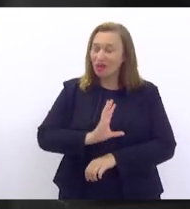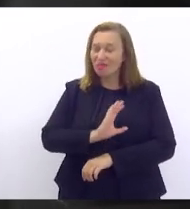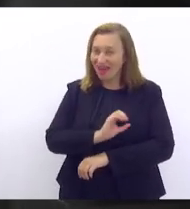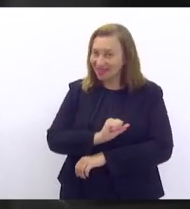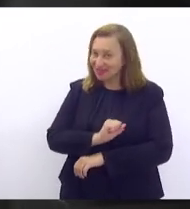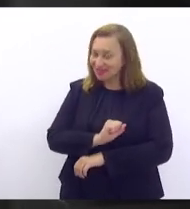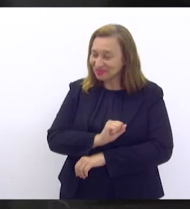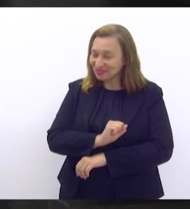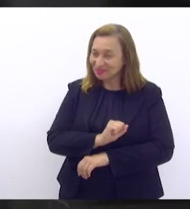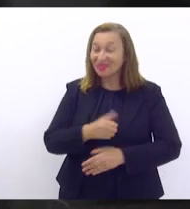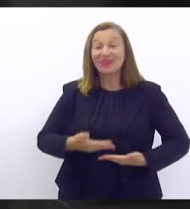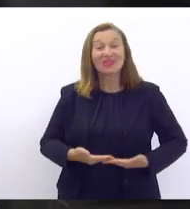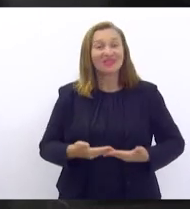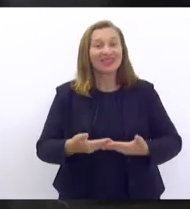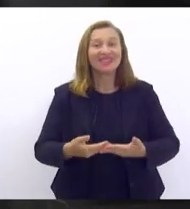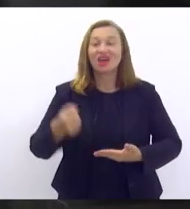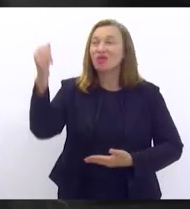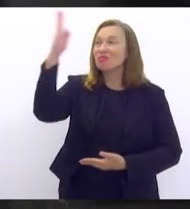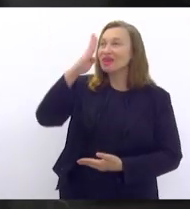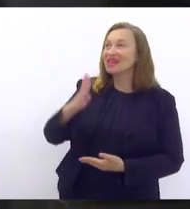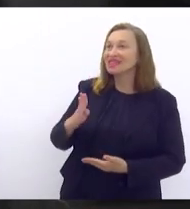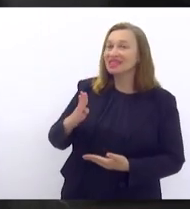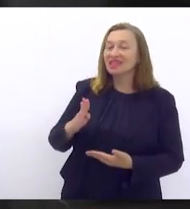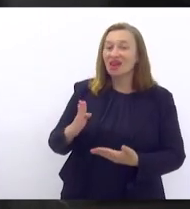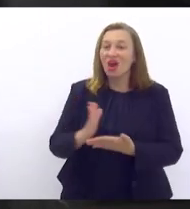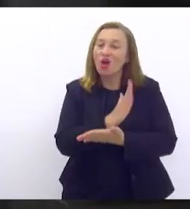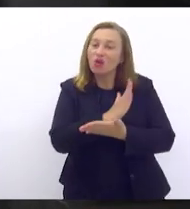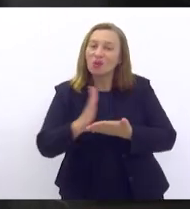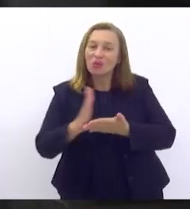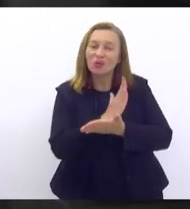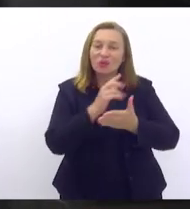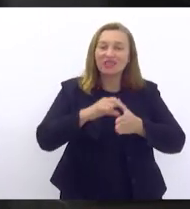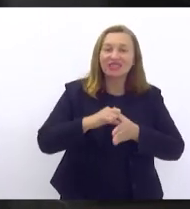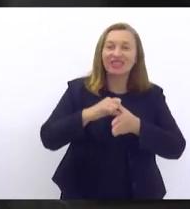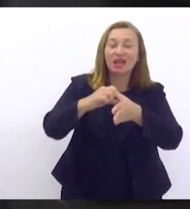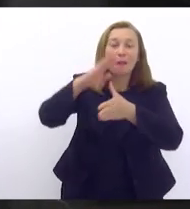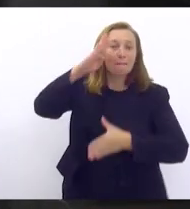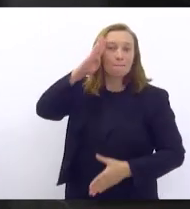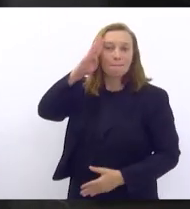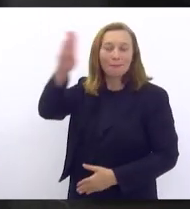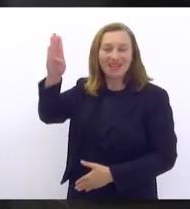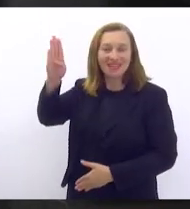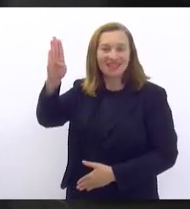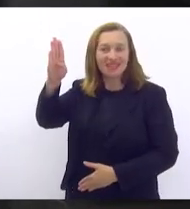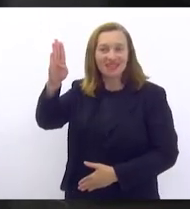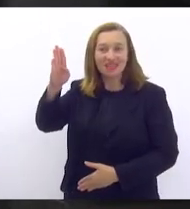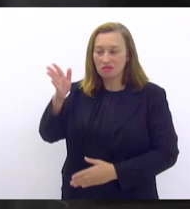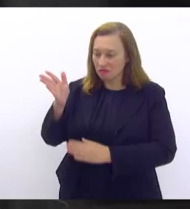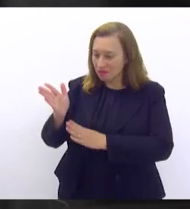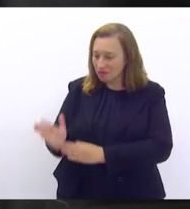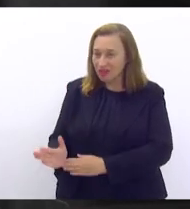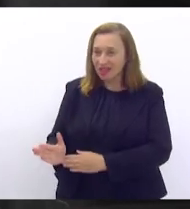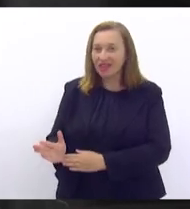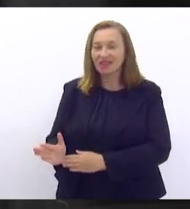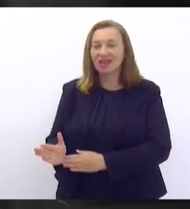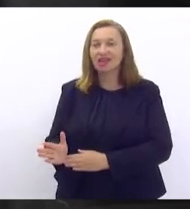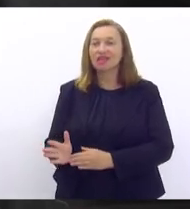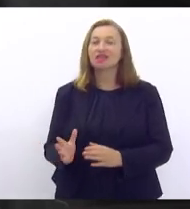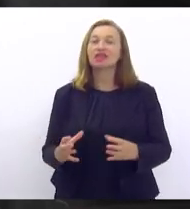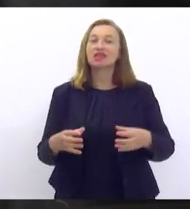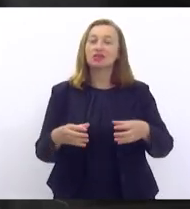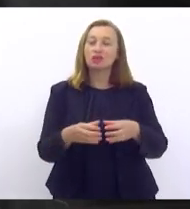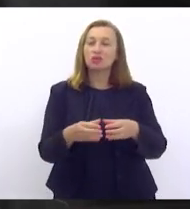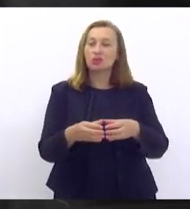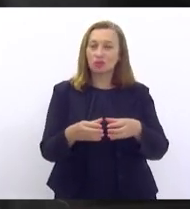já que este amado Estado ofereceu ao Brasil algumas lideranças fundamentais para a fidelidade deste movimento